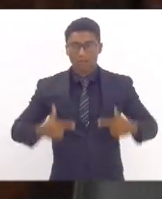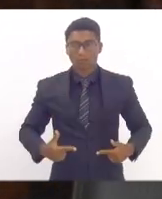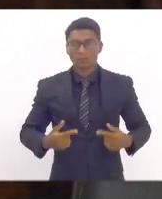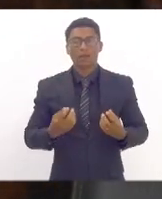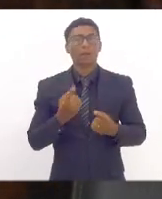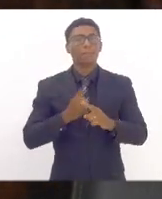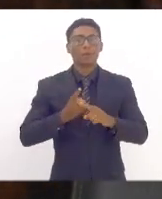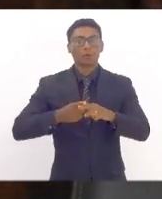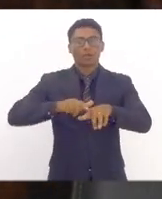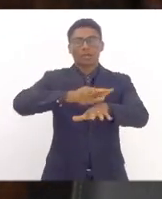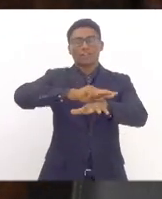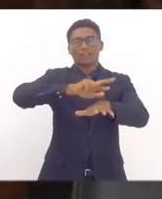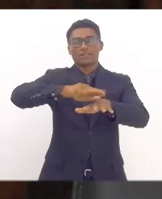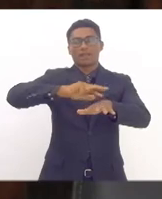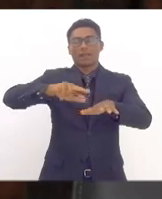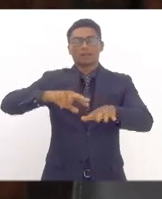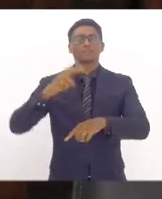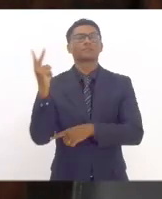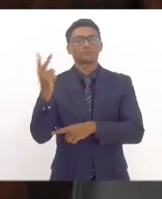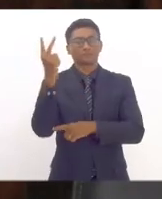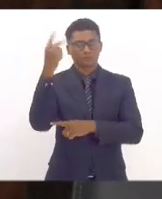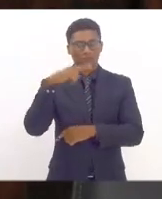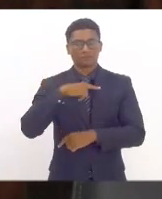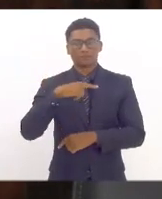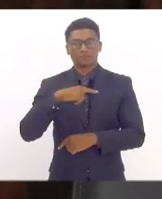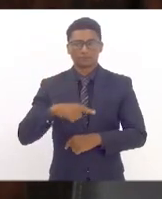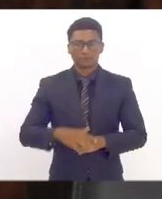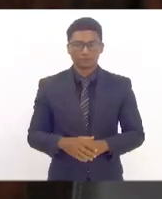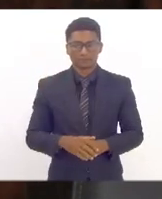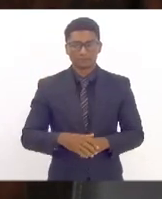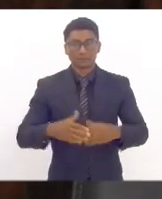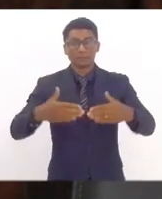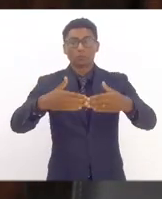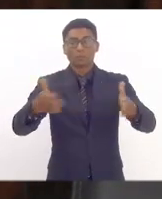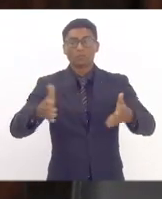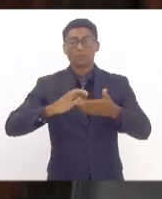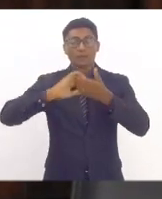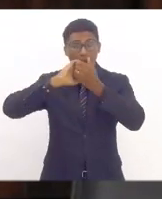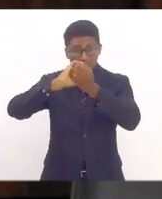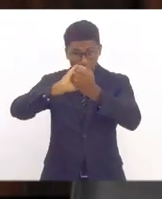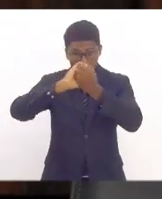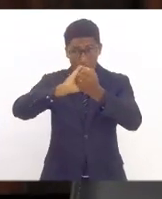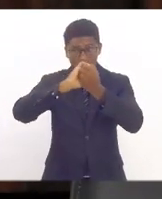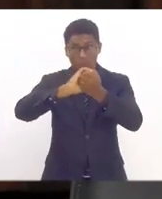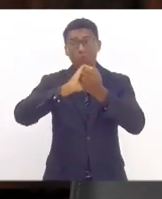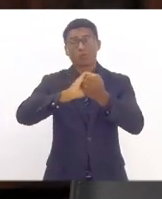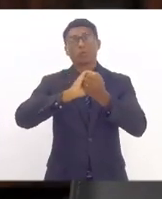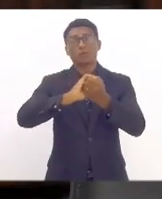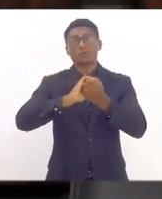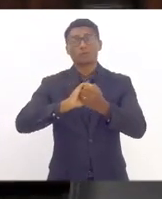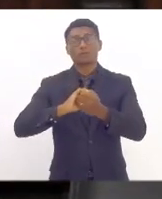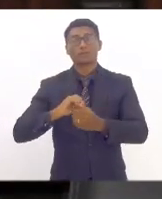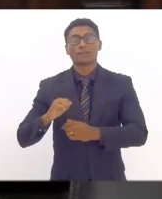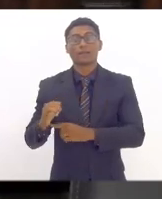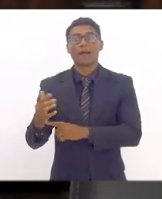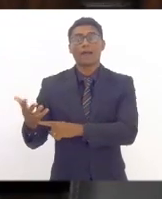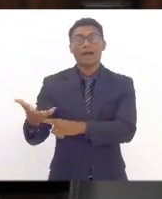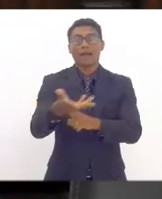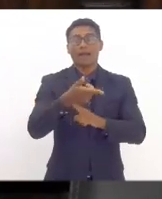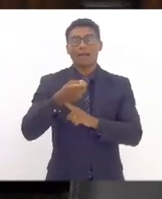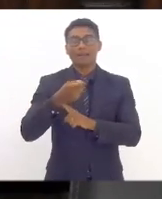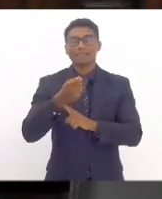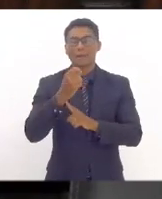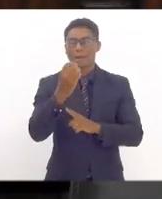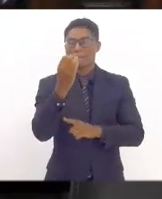como valor eu quero começar a cumprimentando aqui a arte da palhaçaria não é